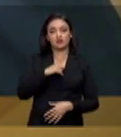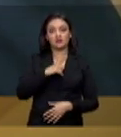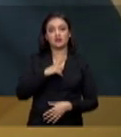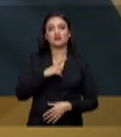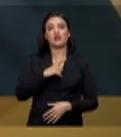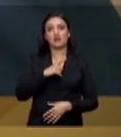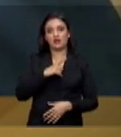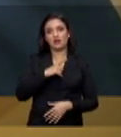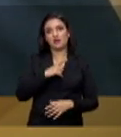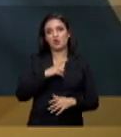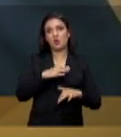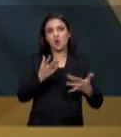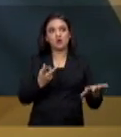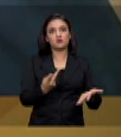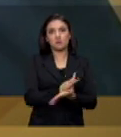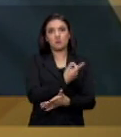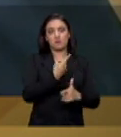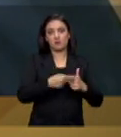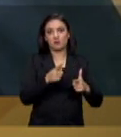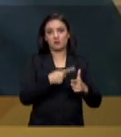oferecidas a um problema.